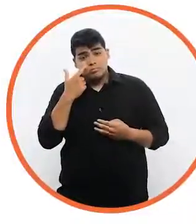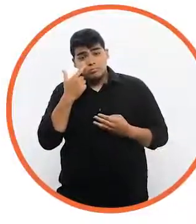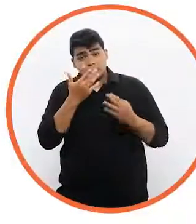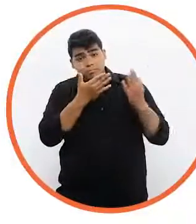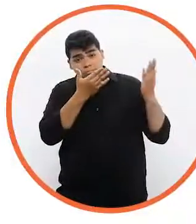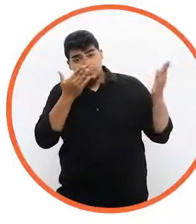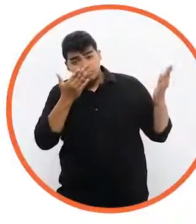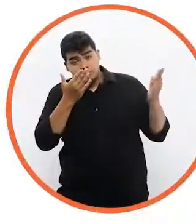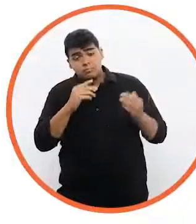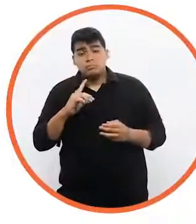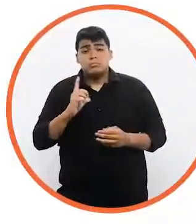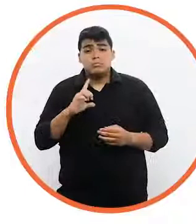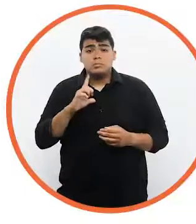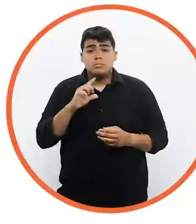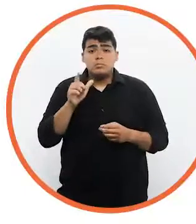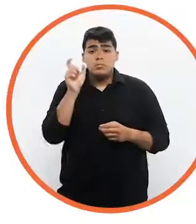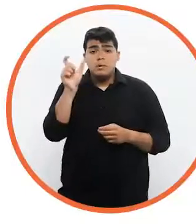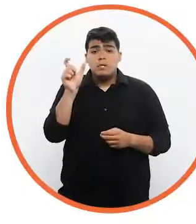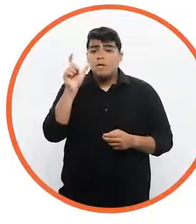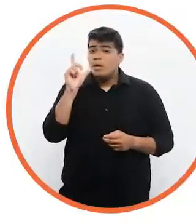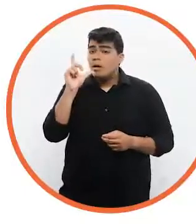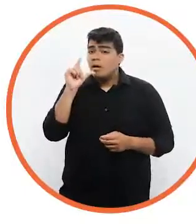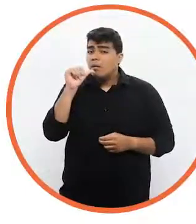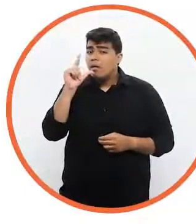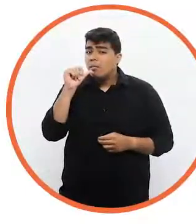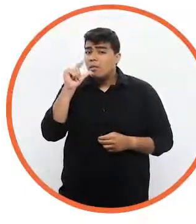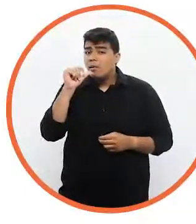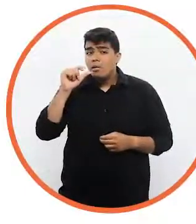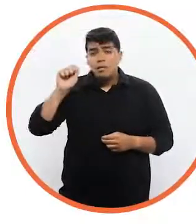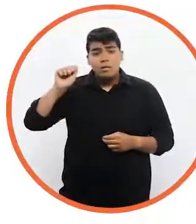caso específico, nós temos a palavra água,